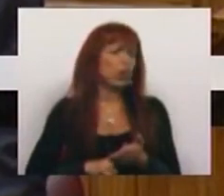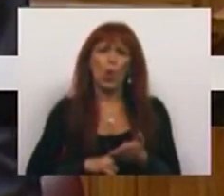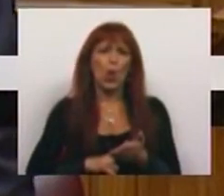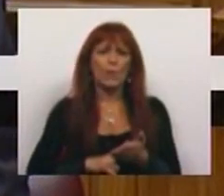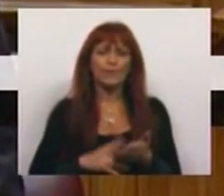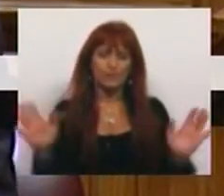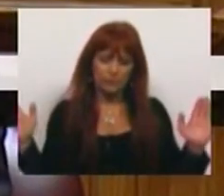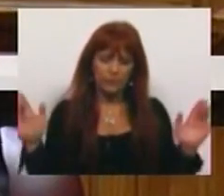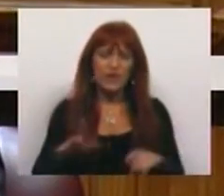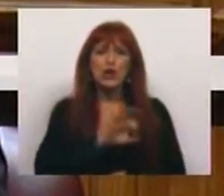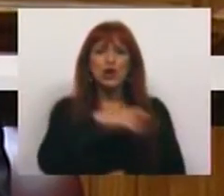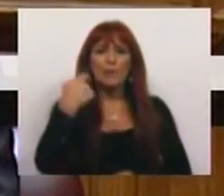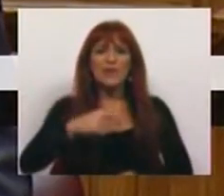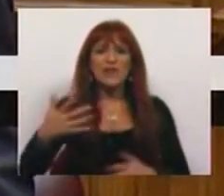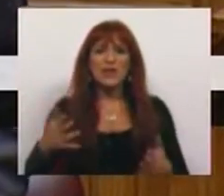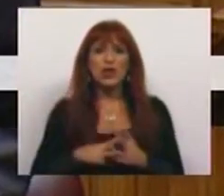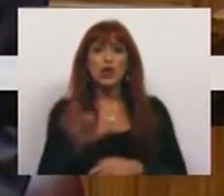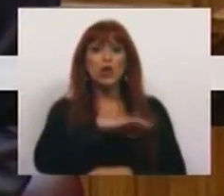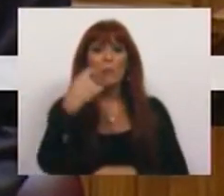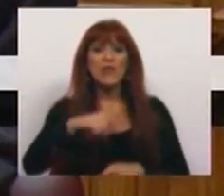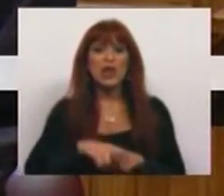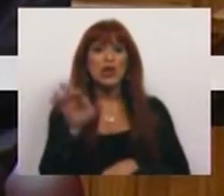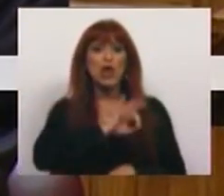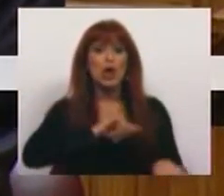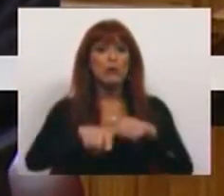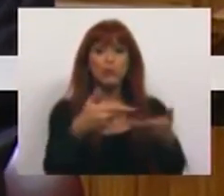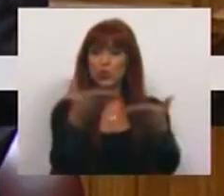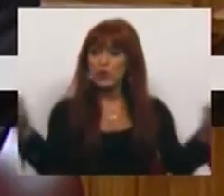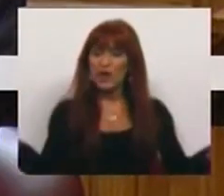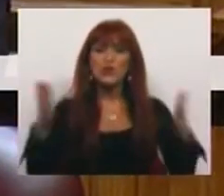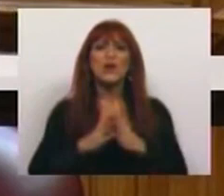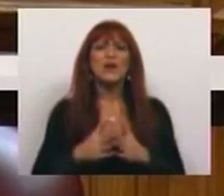Senhor Presidente, Senhor Presidente, Senhores Deputados,